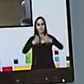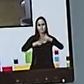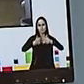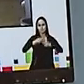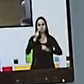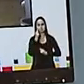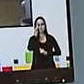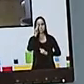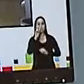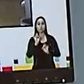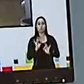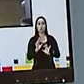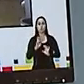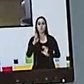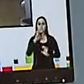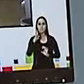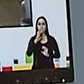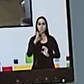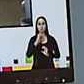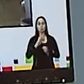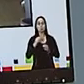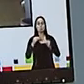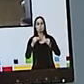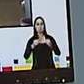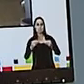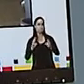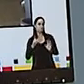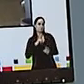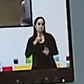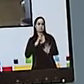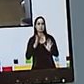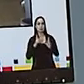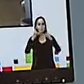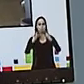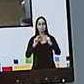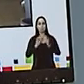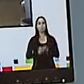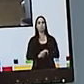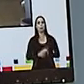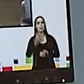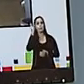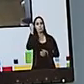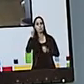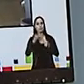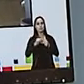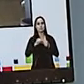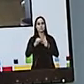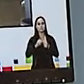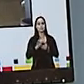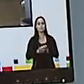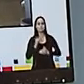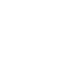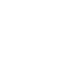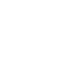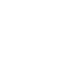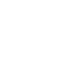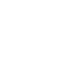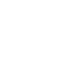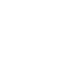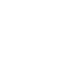para mulheres que sofrem violência doméstica e familiar e balanço socioambiental do Poder Judiciário.